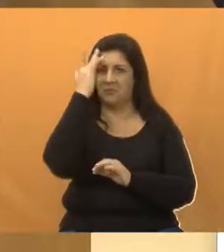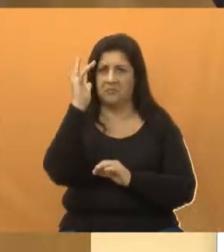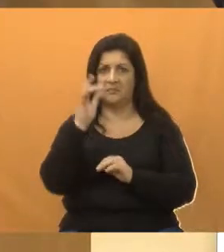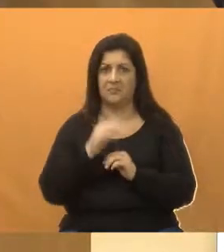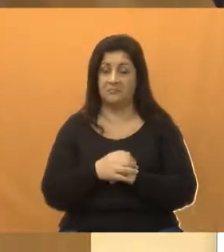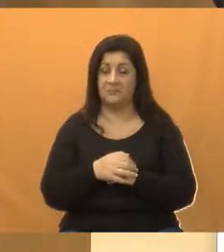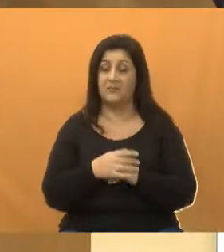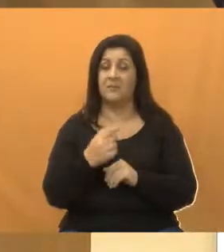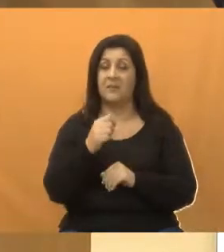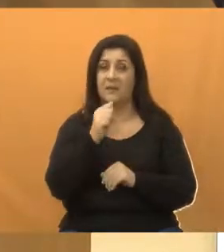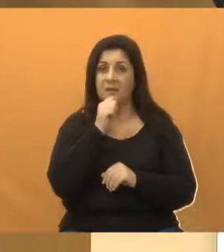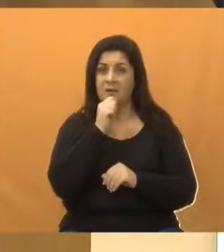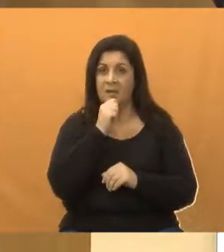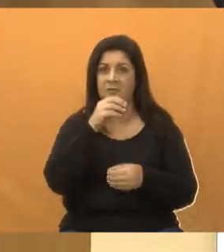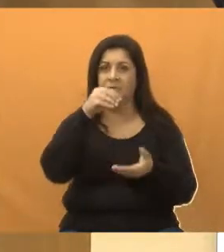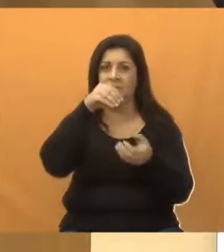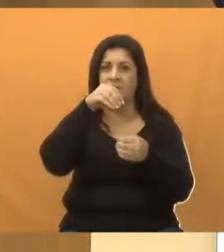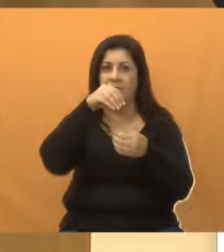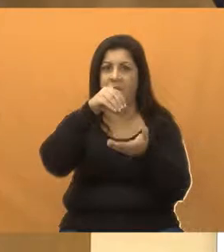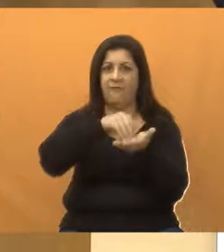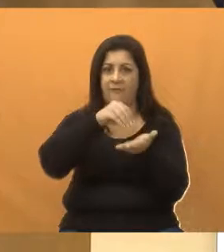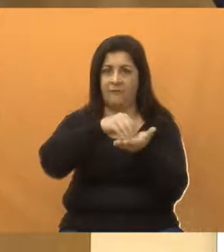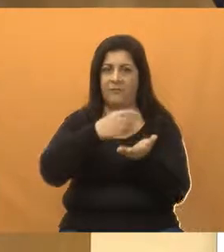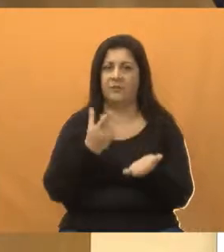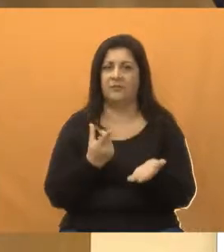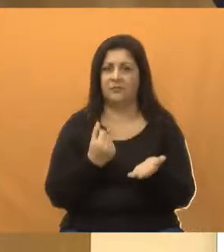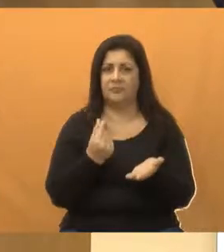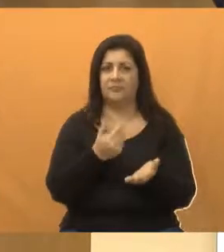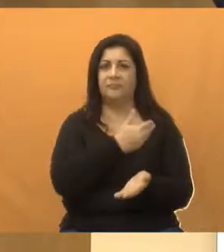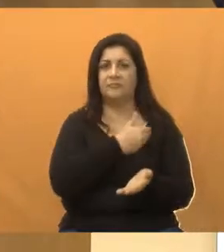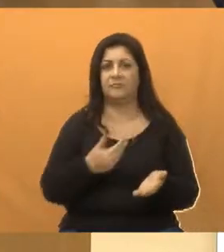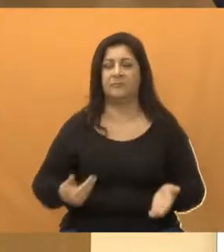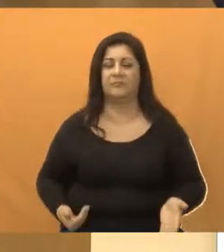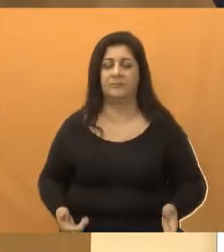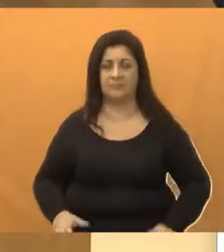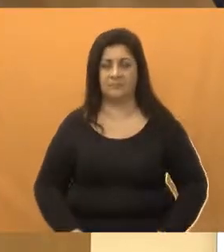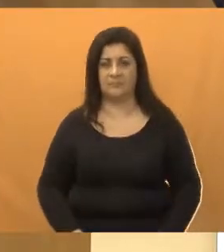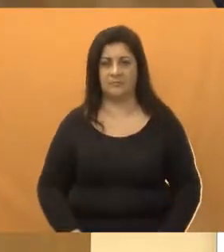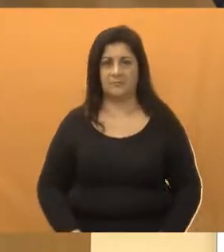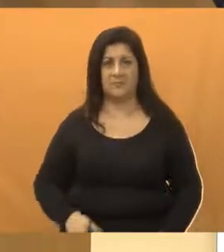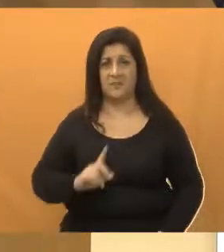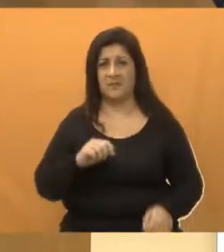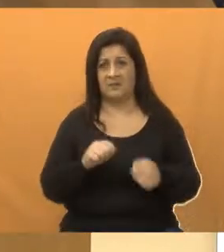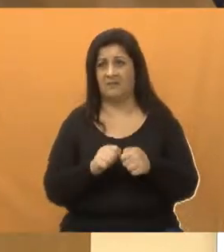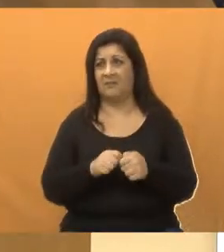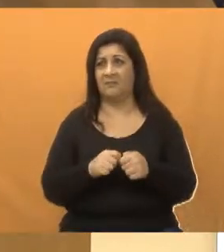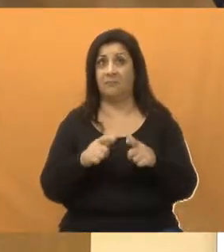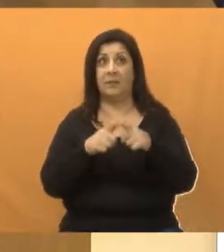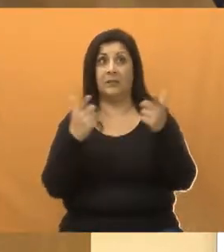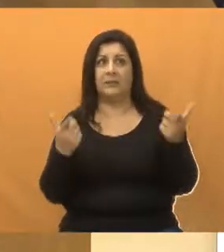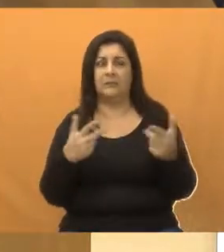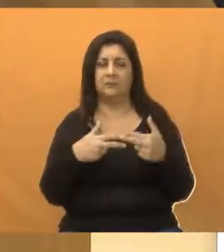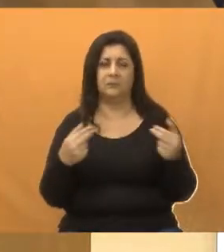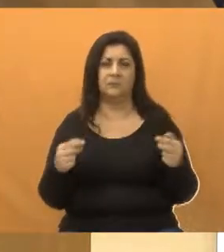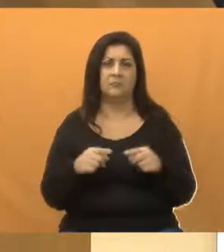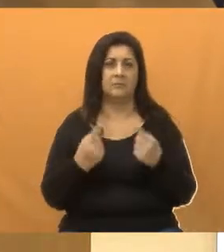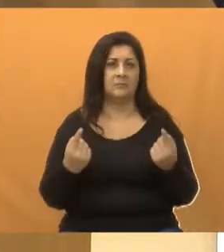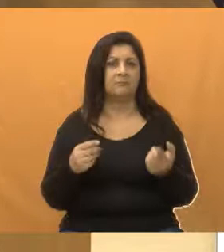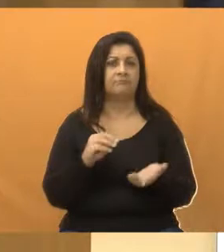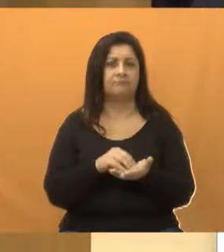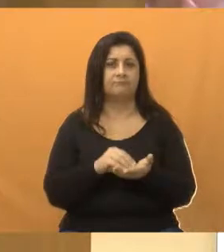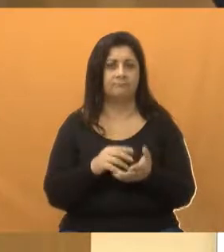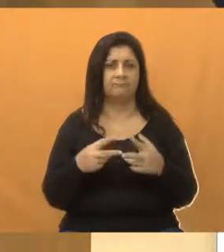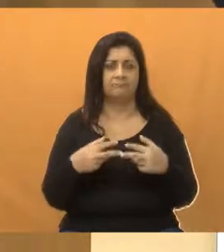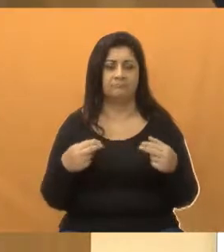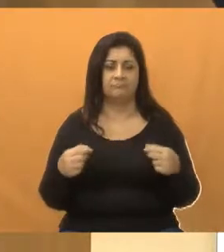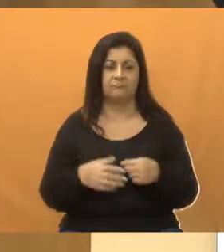Eu ainda acho que vai faltar dinheiro nesse governo. Não está fazendo grandes coisas, mas acho que ainda vai faltar dinheiro porque está